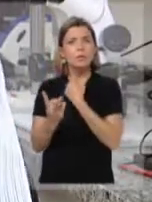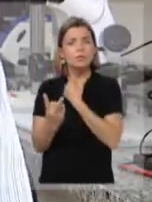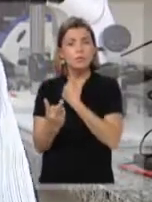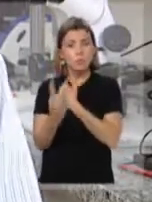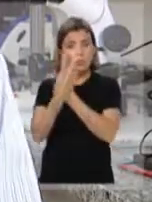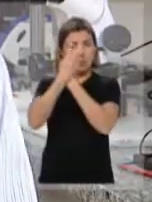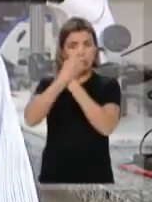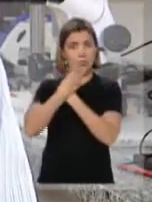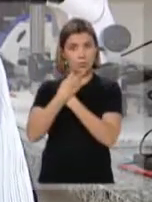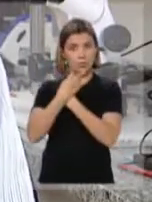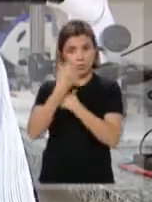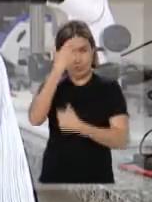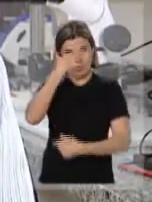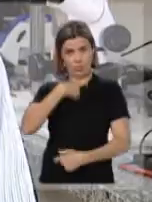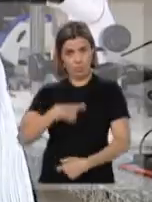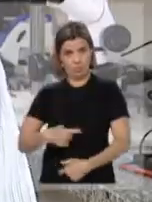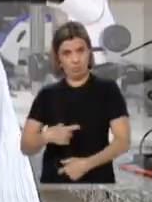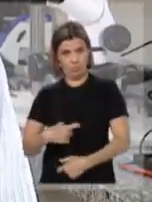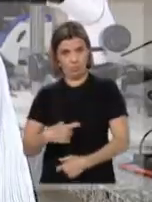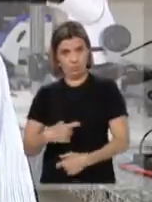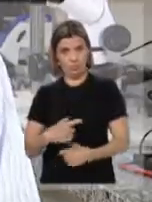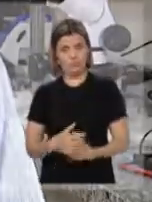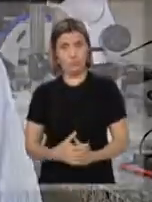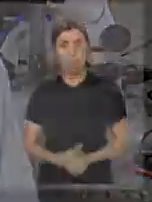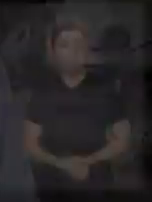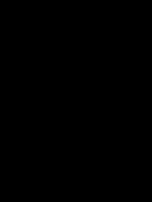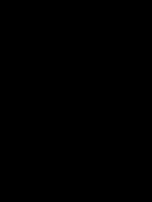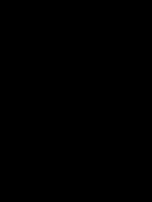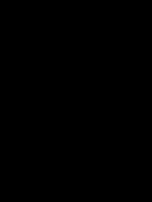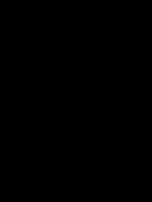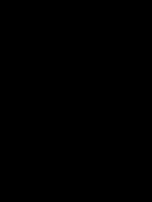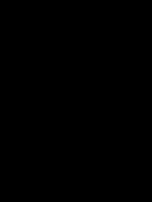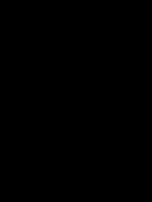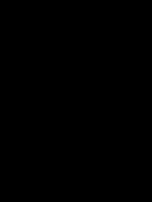manter o meio interno do corpo estável.